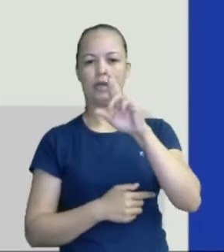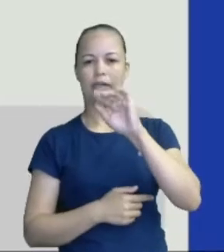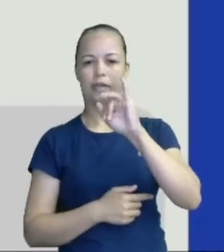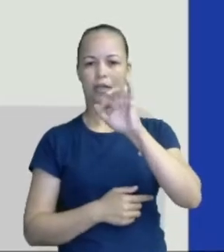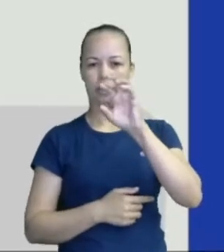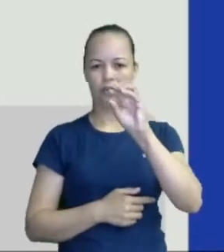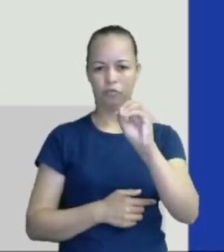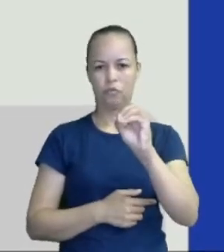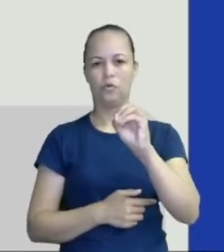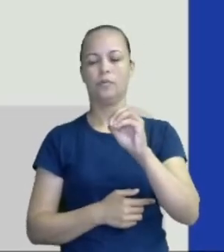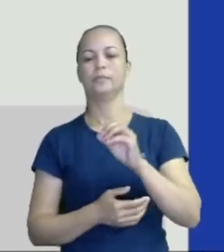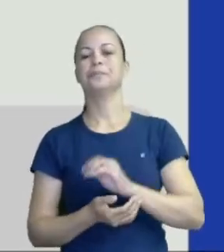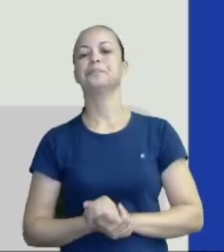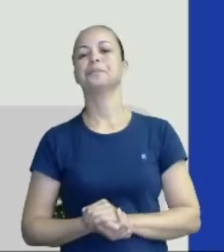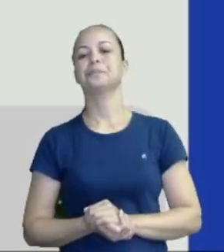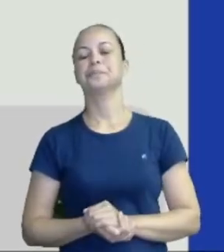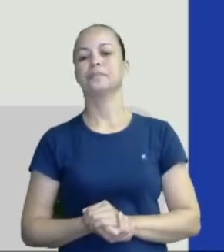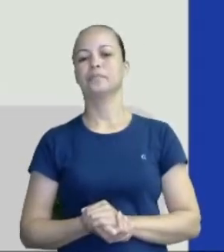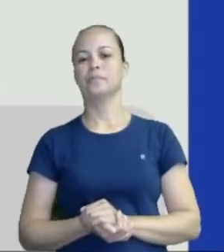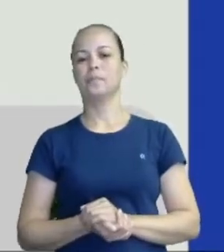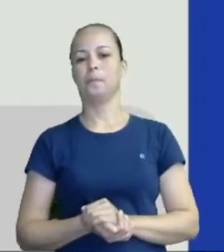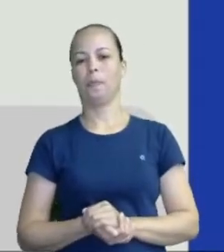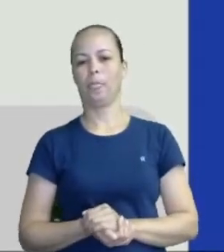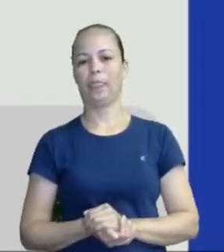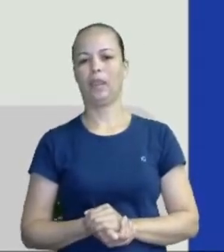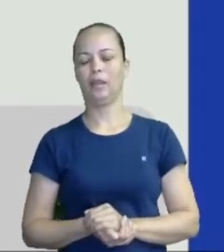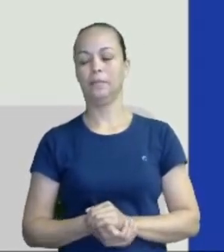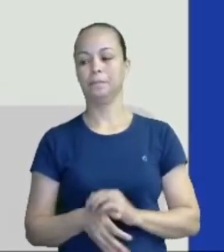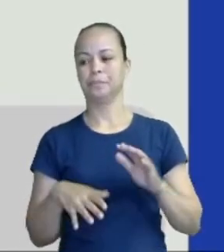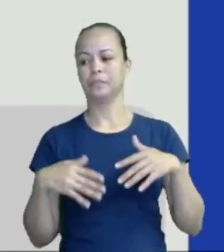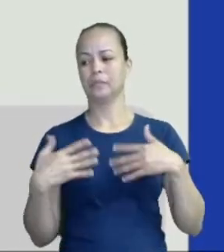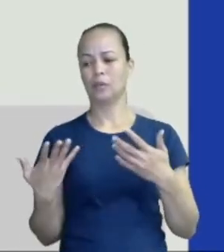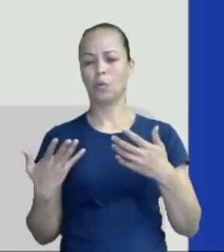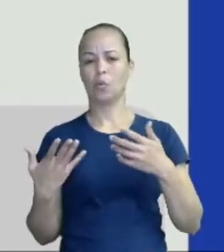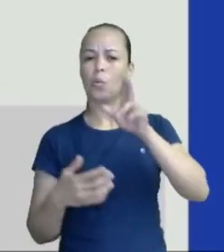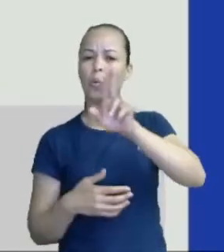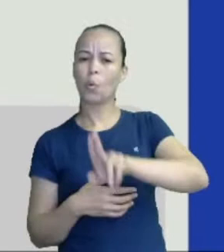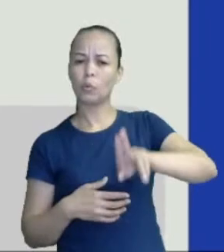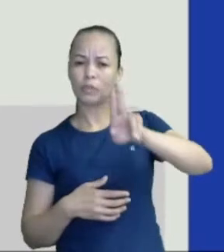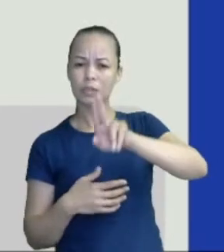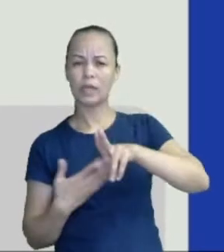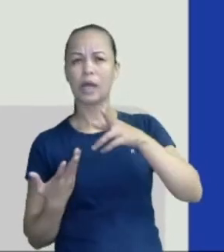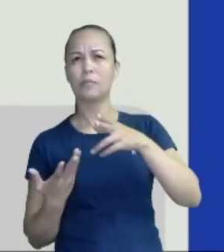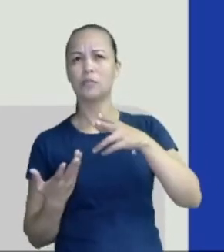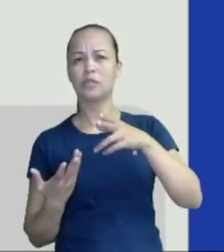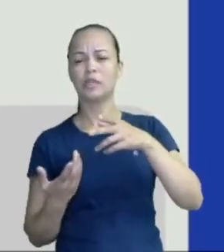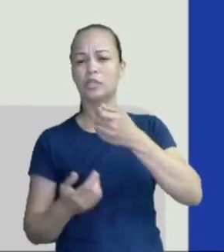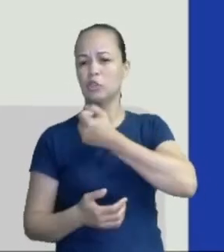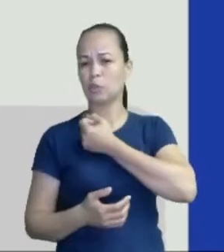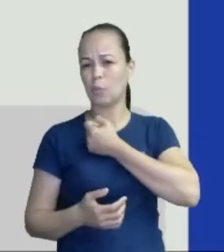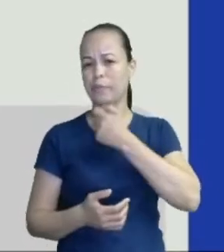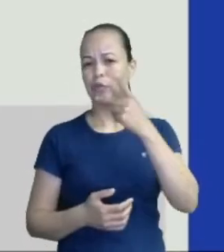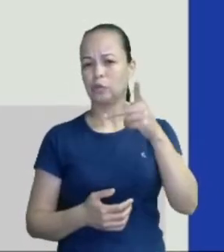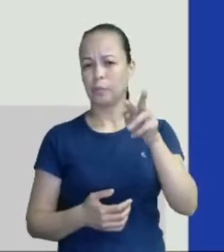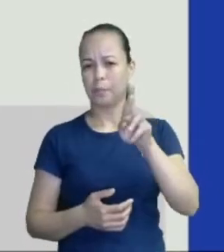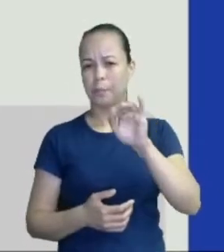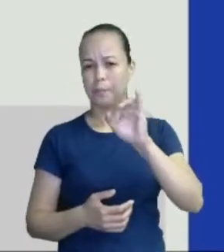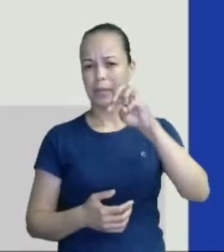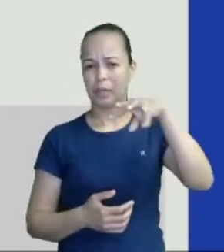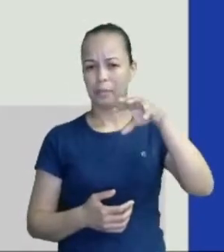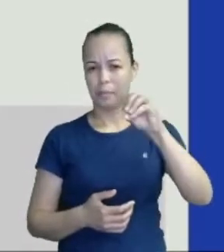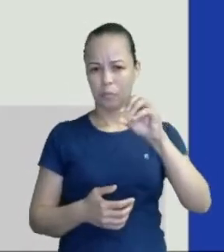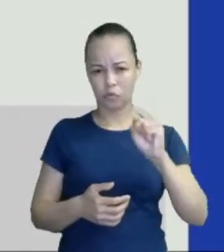Bem colorido para vocês. E onde usamos esses números primos? Nós usamos